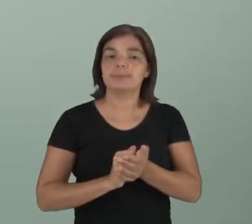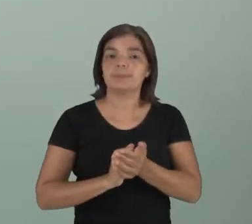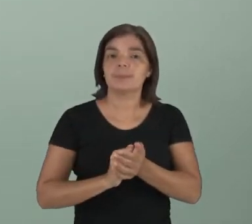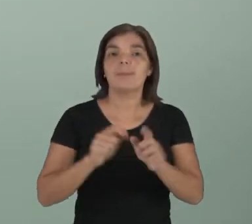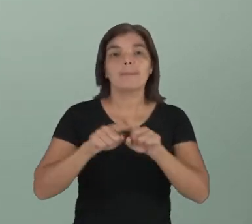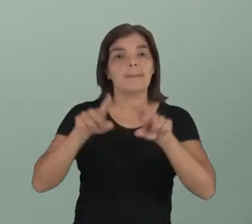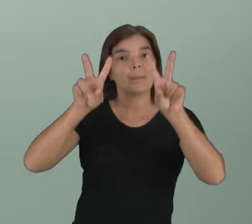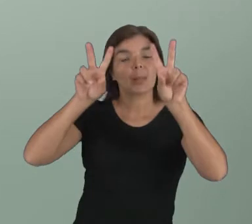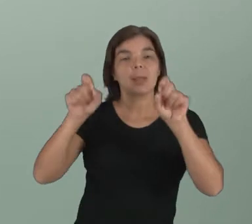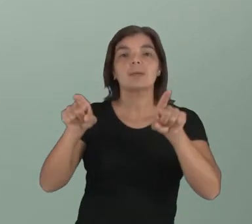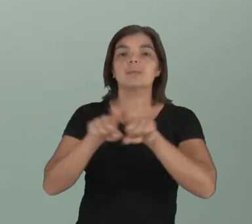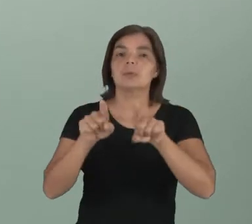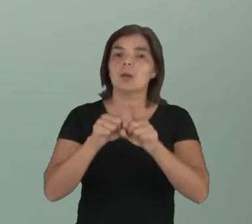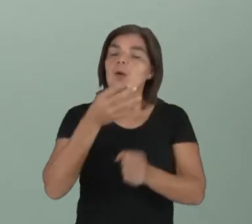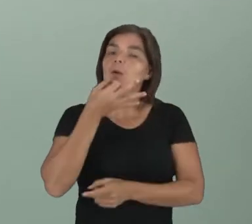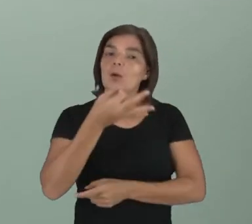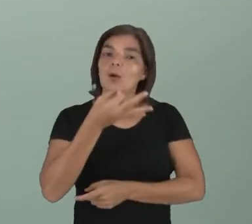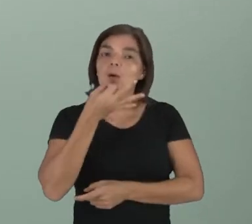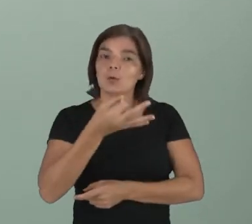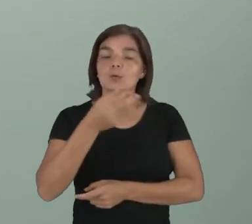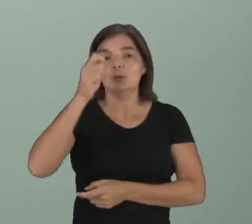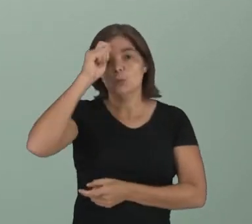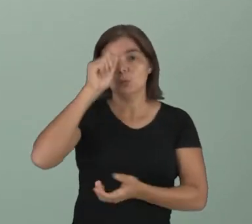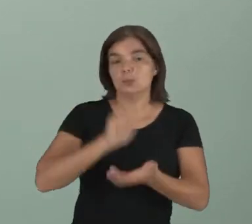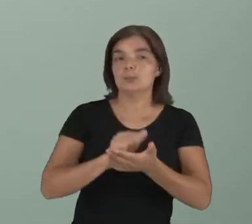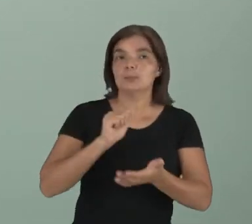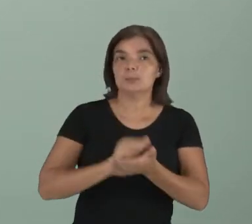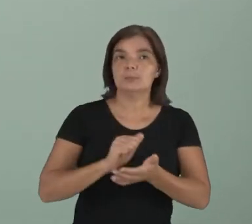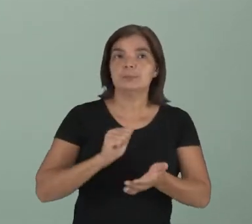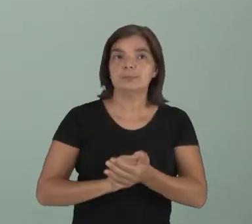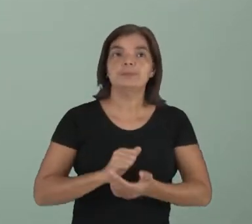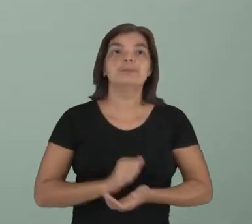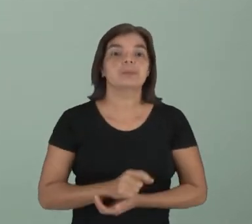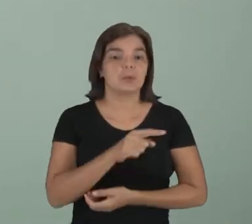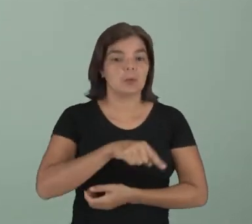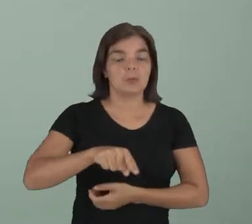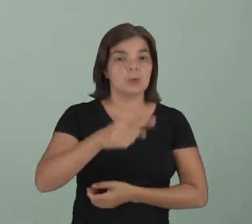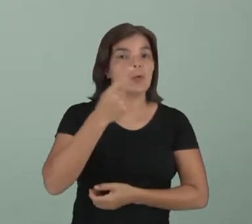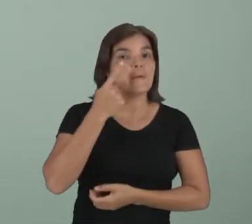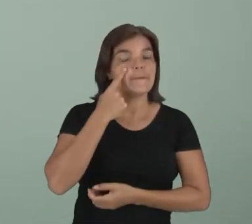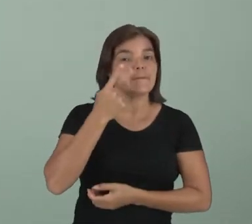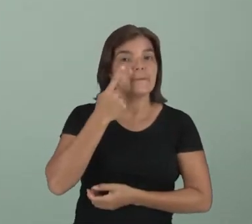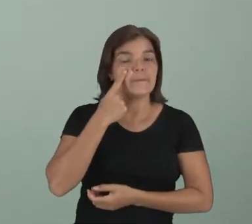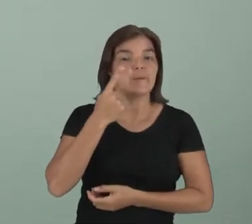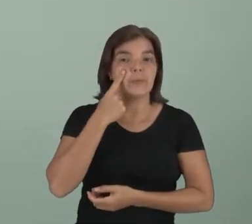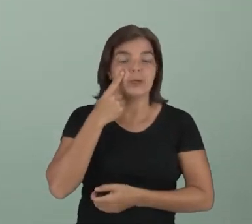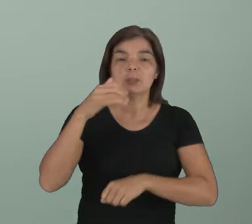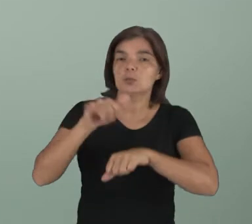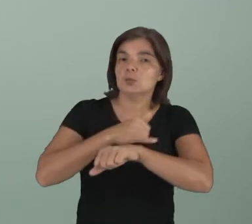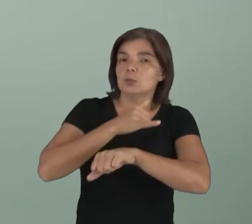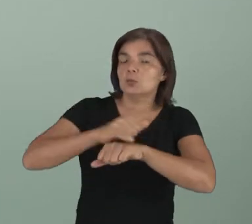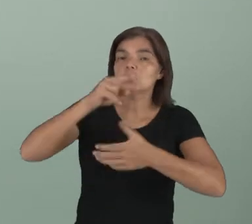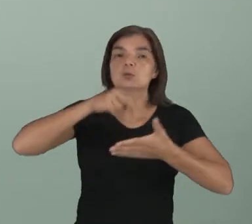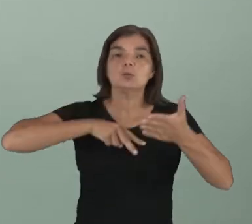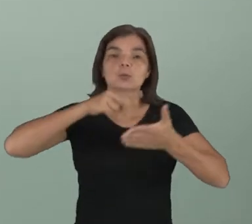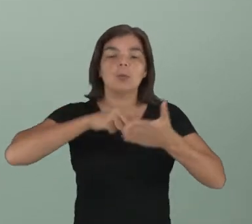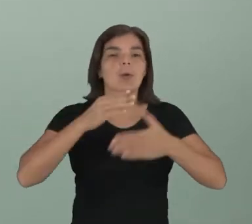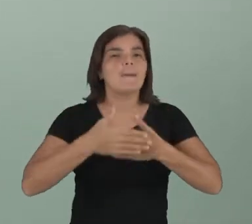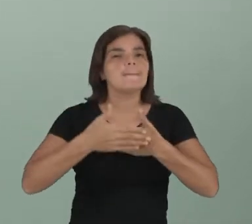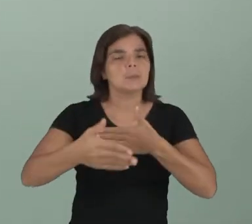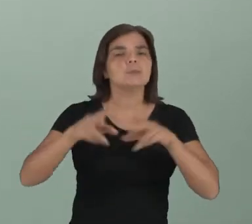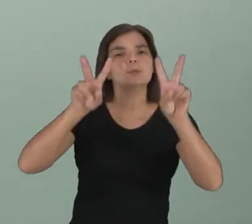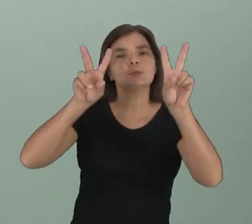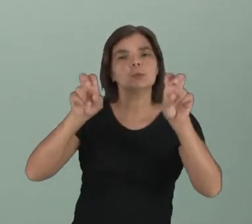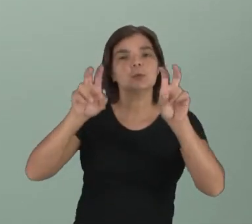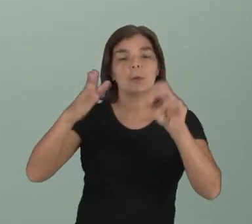antecipa a tese, a opinião do articulista. Então, você já monta aí uma estratégia de leitura a partir